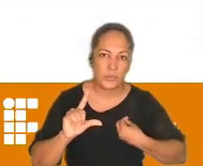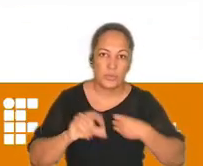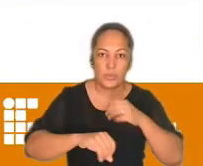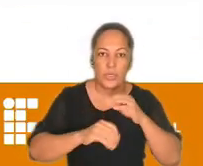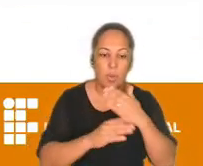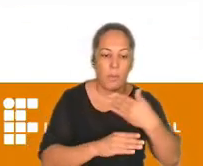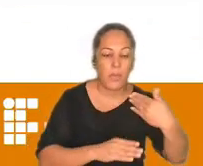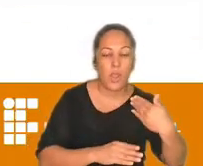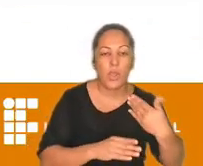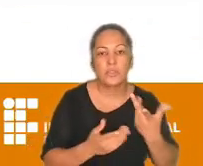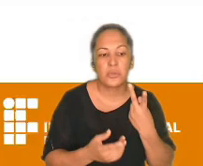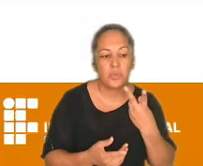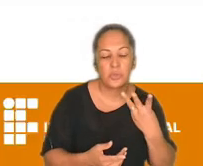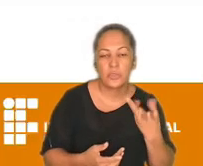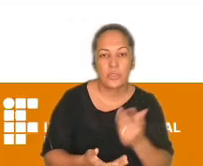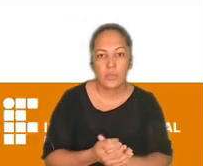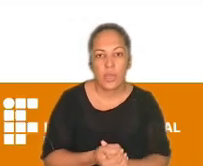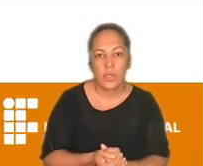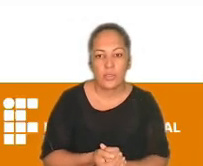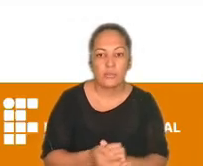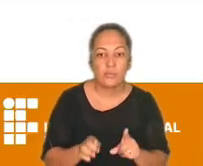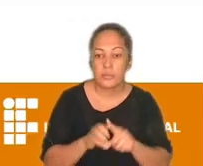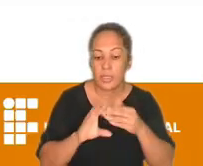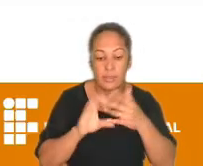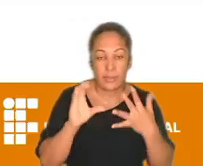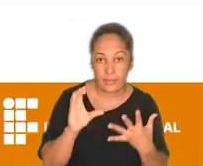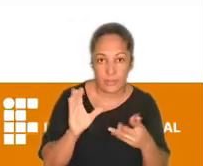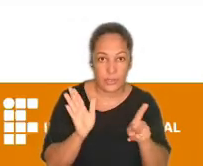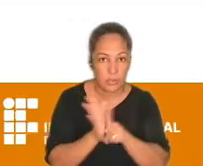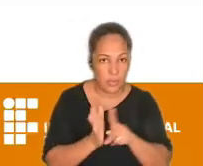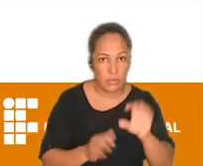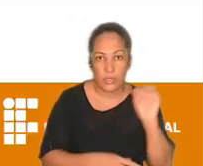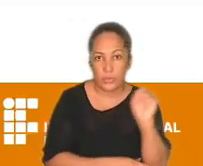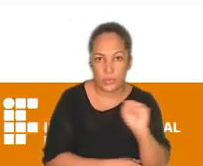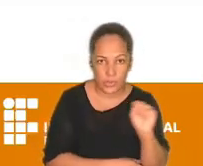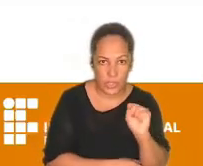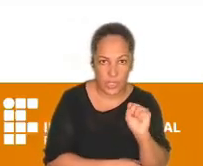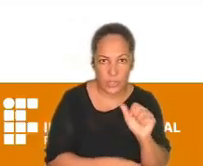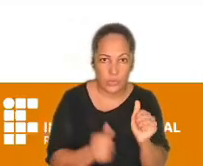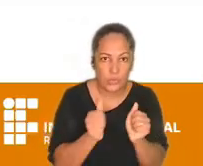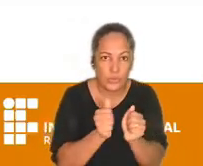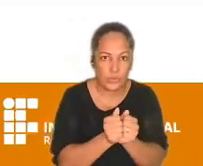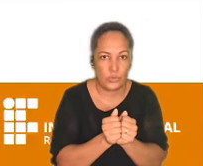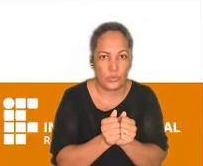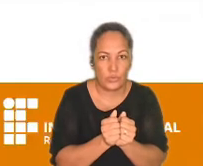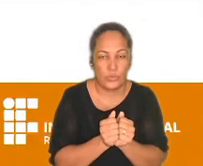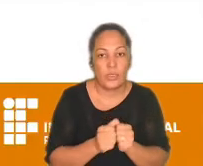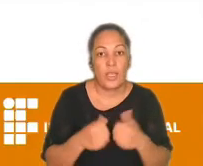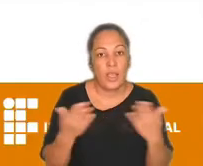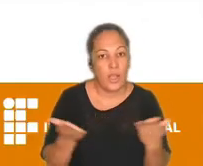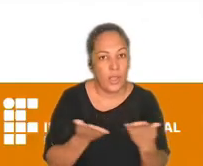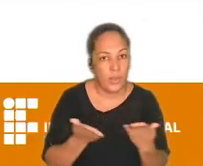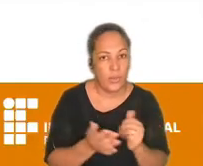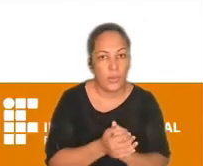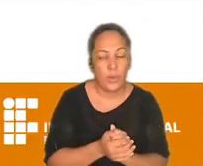e etc, etc. Ou seja, são as características que formam aquela entidade. Agora, para cada